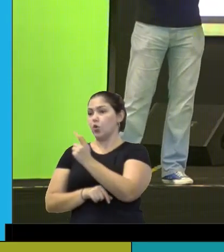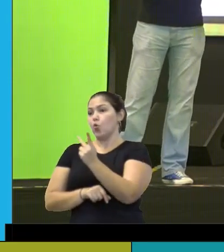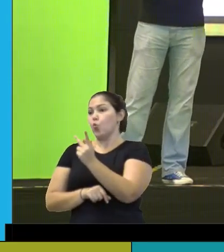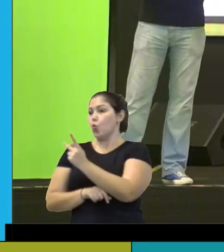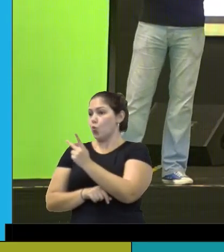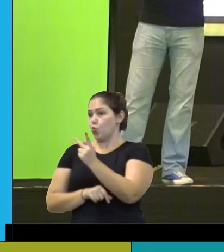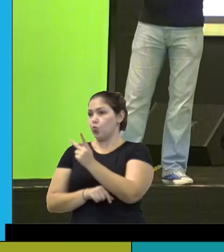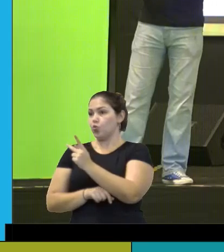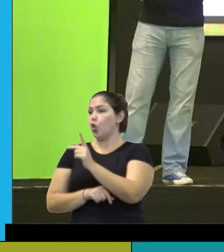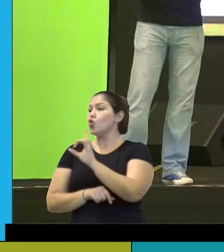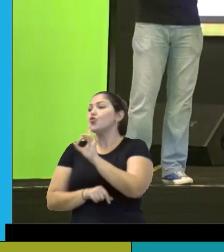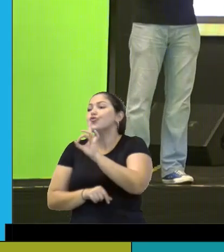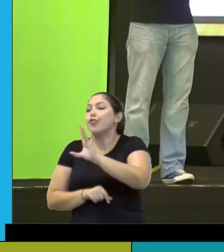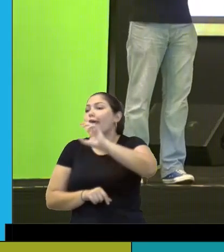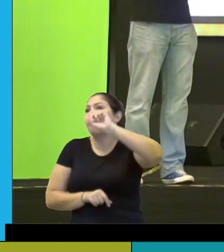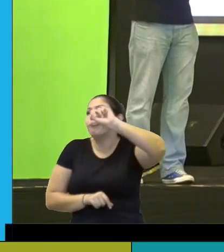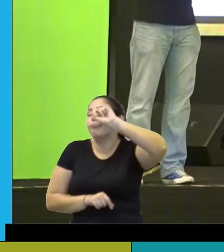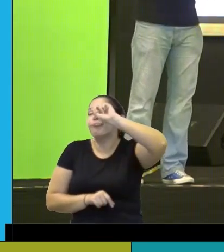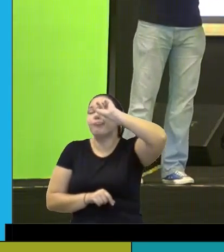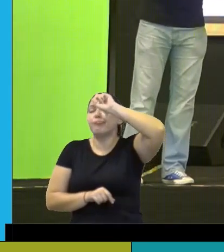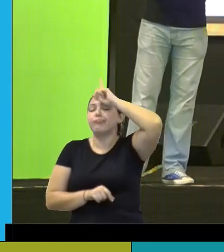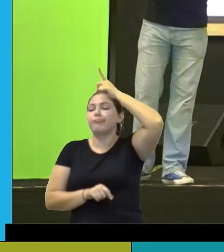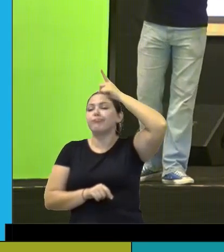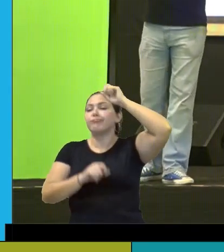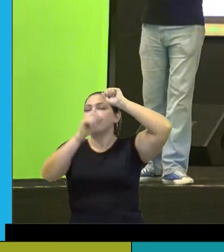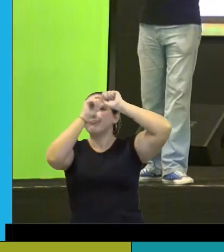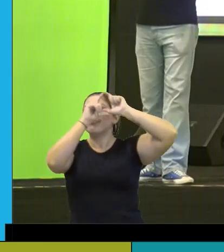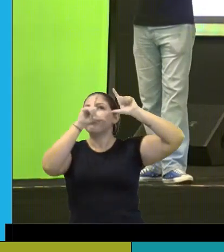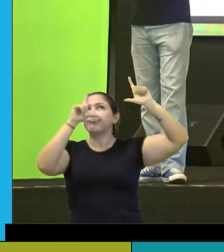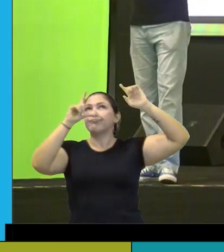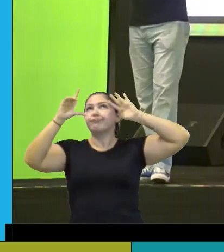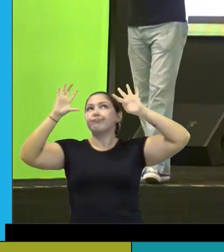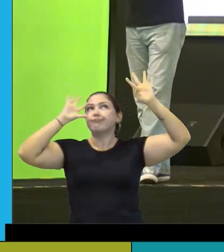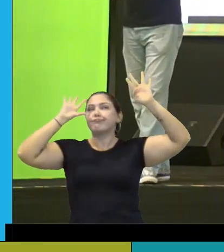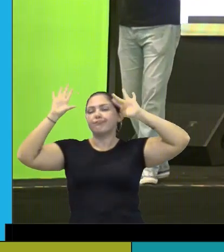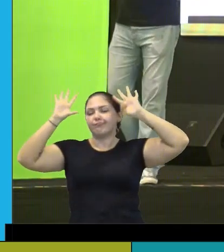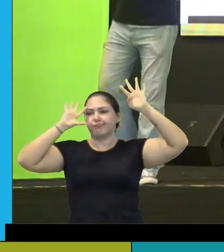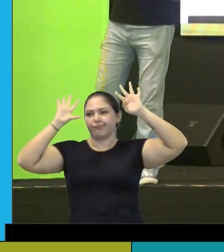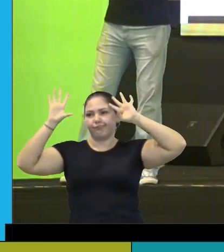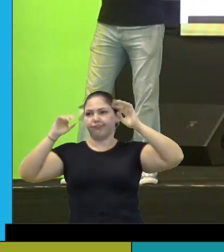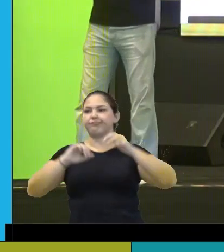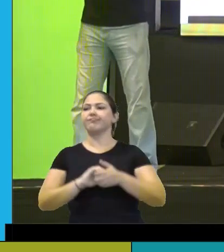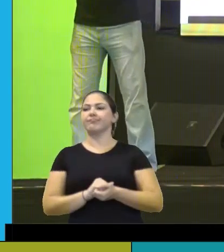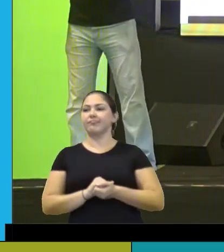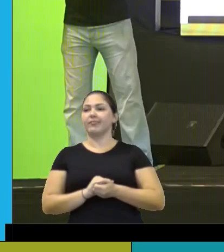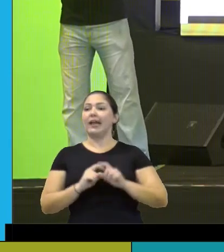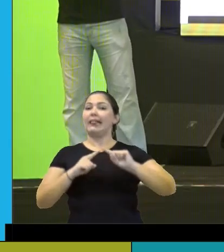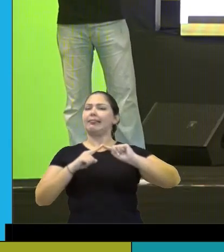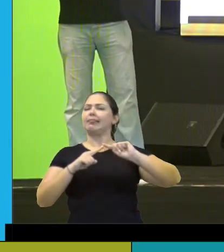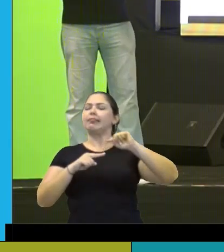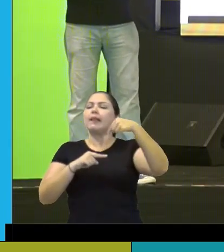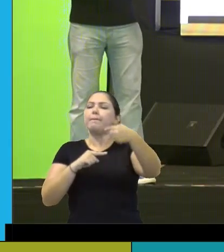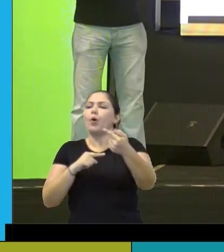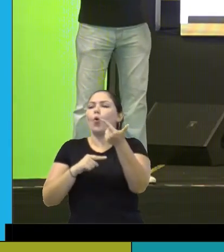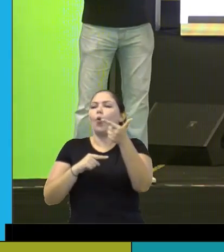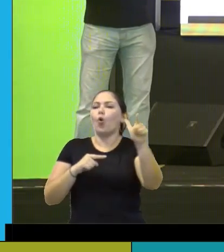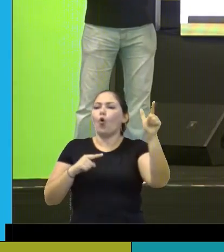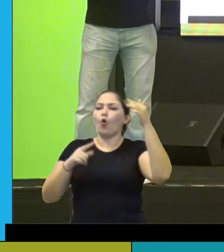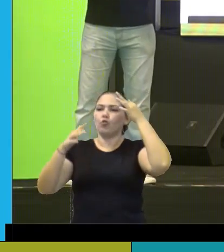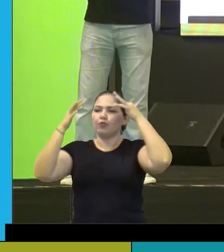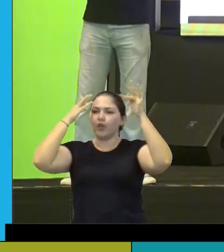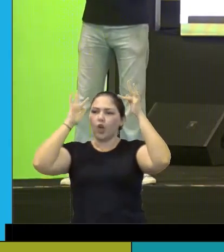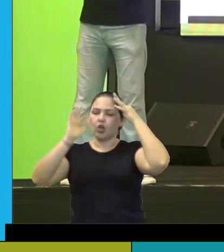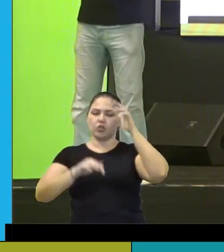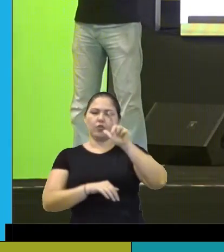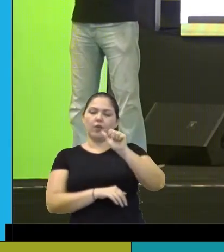pensadores idealistas ou utópicos. Agostinho vai fazer a mesma coisa, Tomás de Aquino vai fazer a mesma